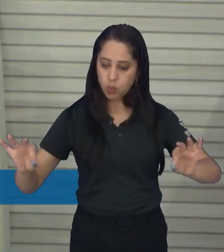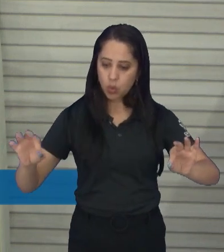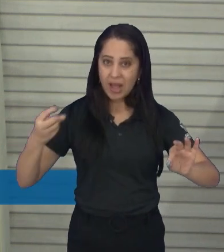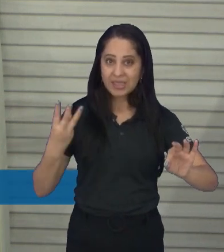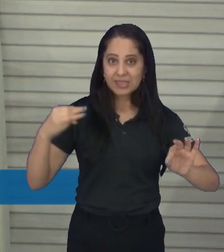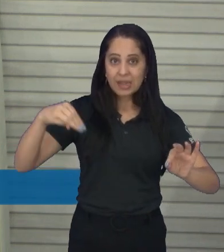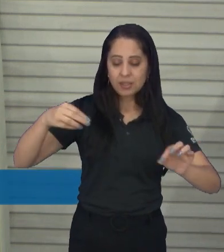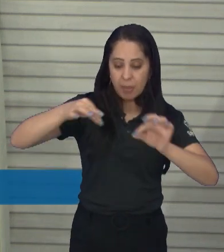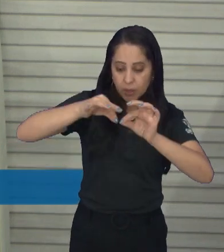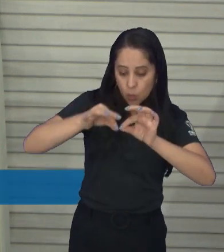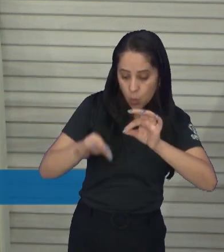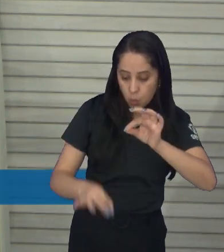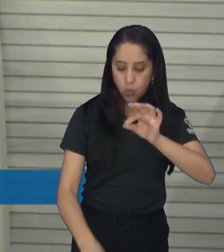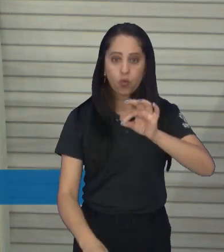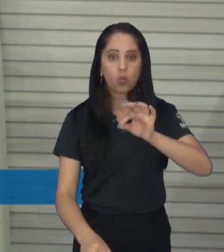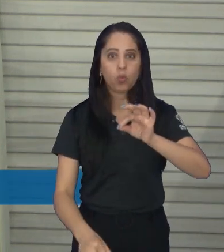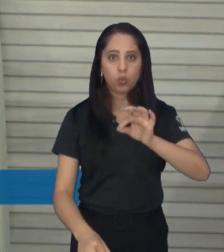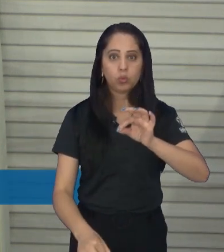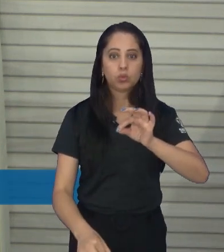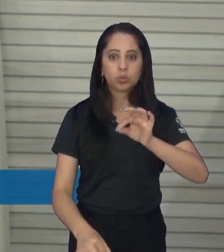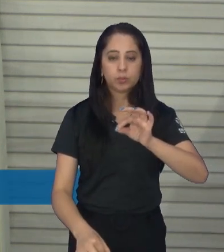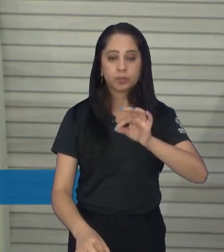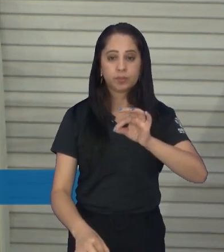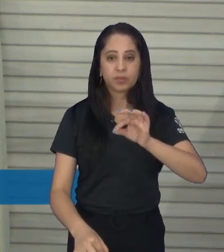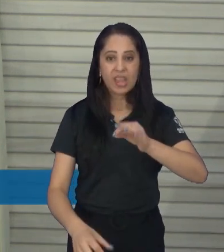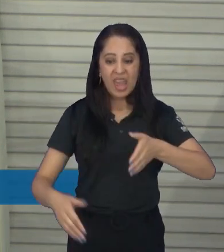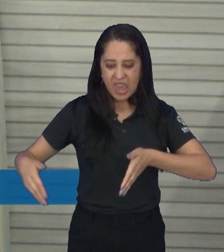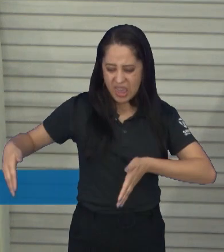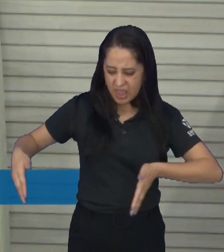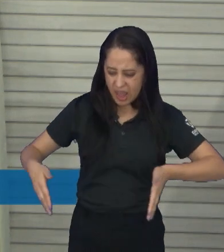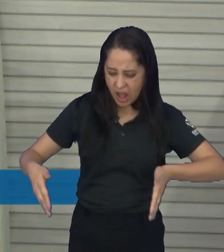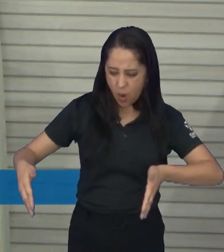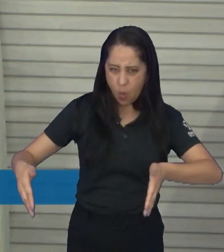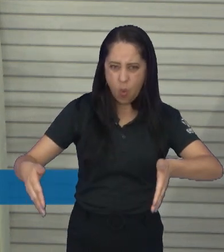hoje vocês chegam lá a valeta